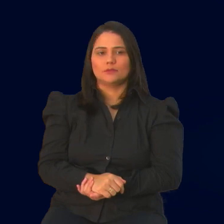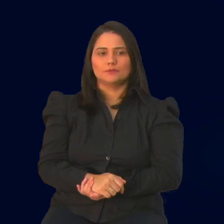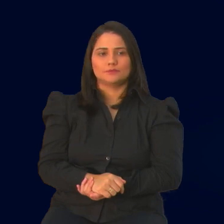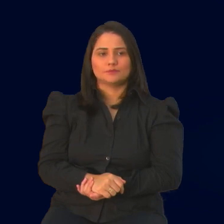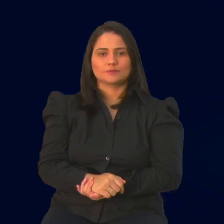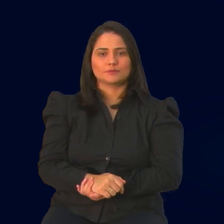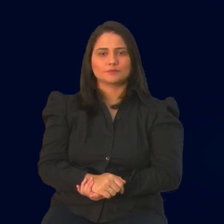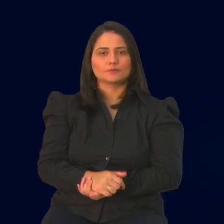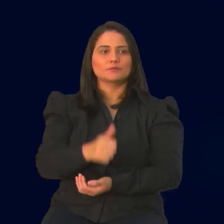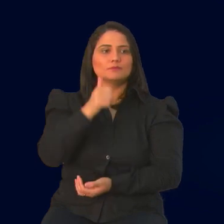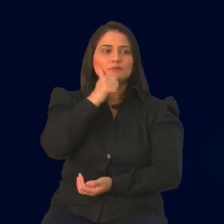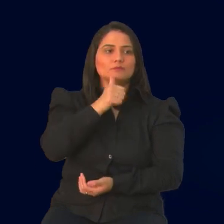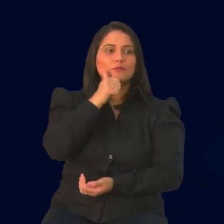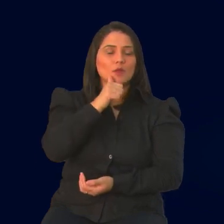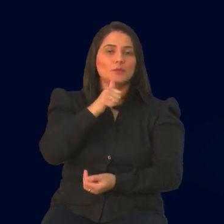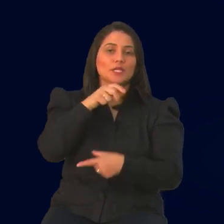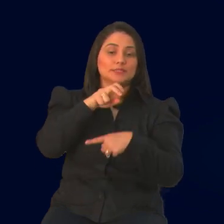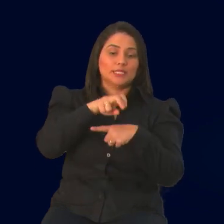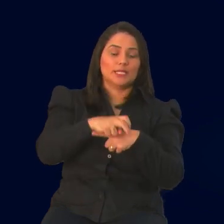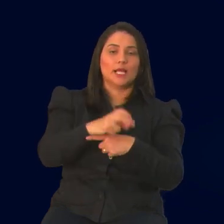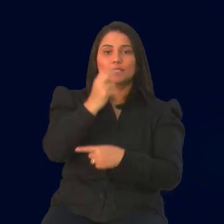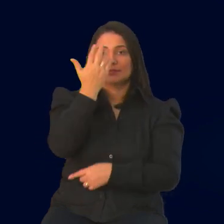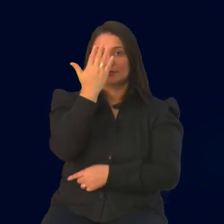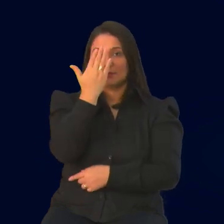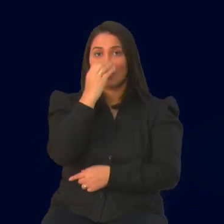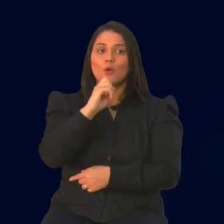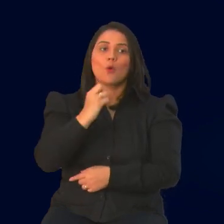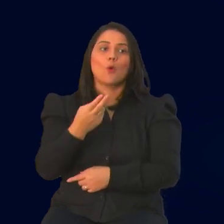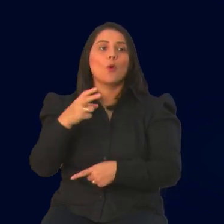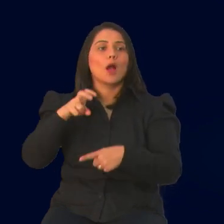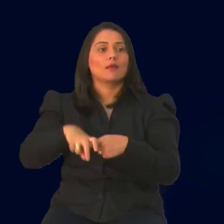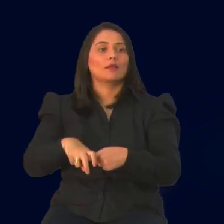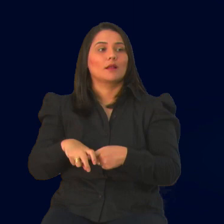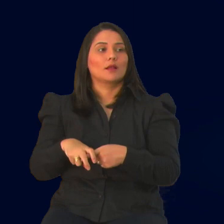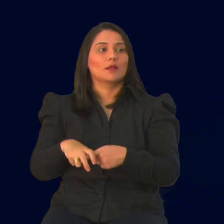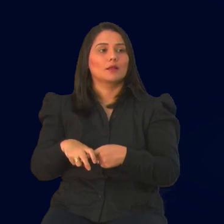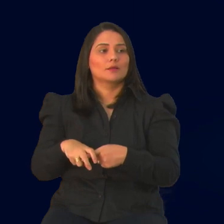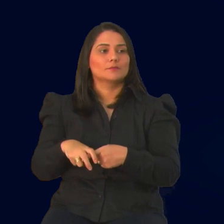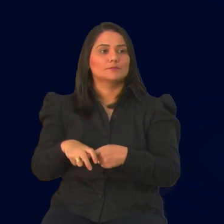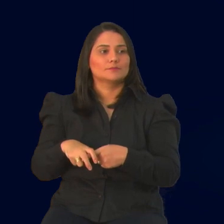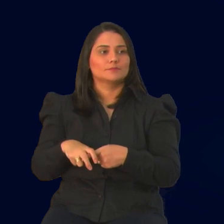A mulher sentada na frente do espelho ou a caveira?